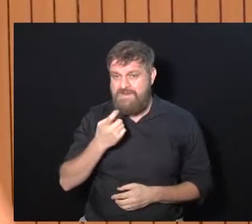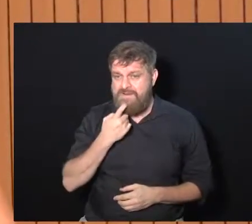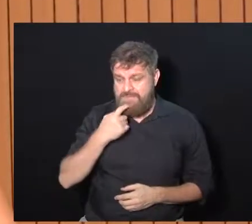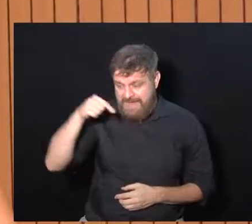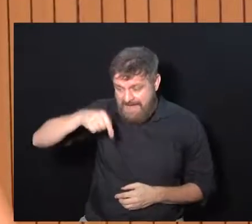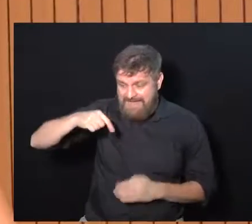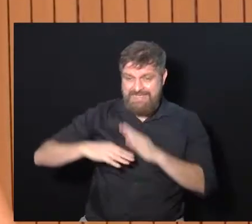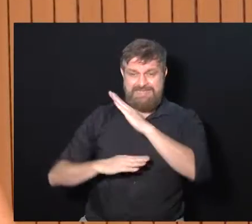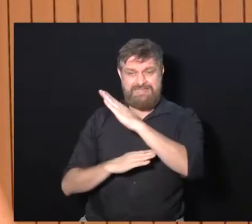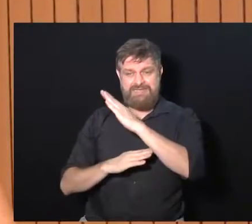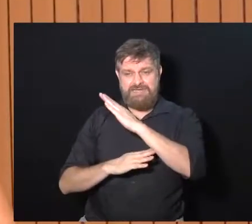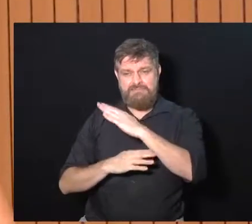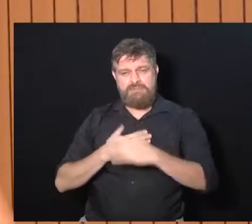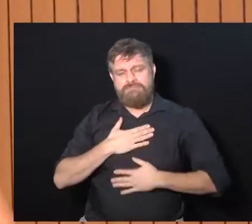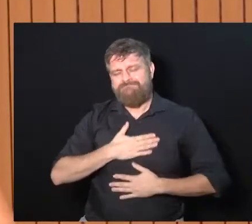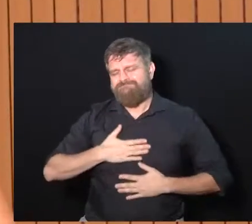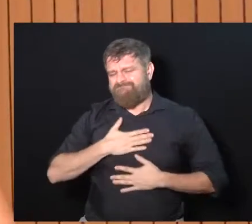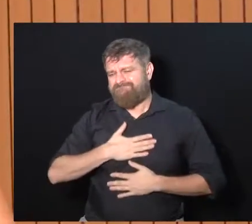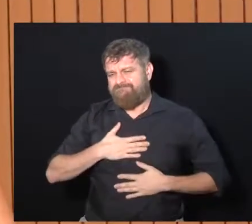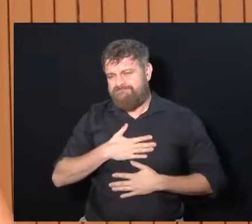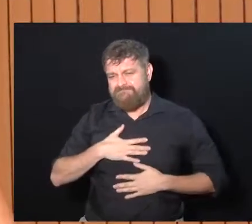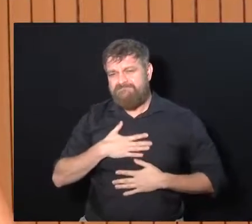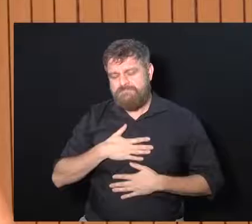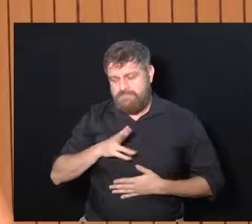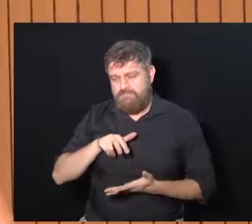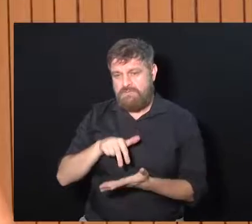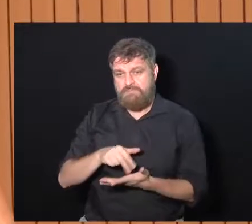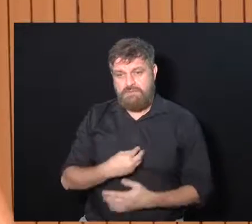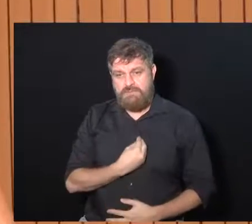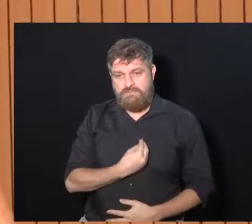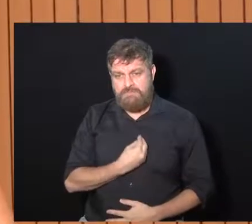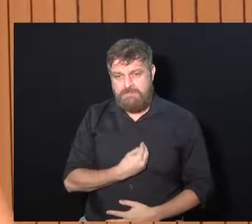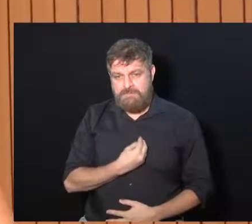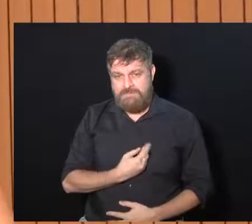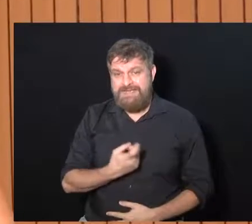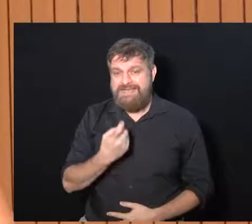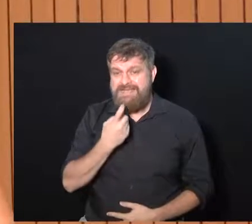Câmara Municipal, e eu fico muito feliz de estar aqui, e Campinas é